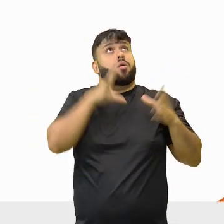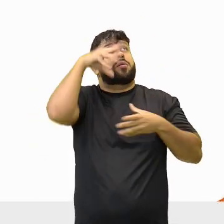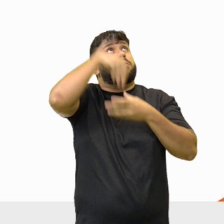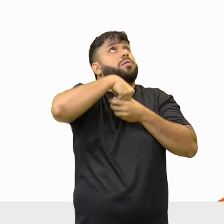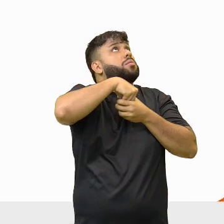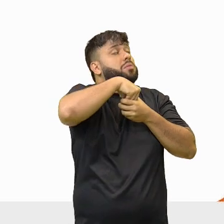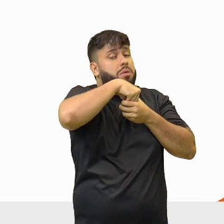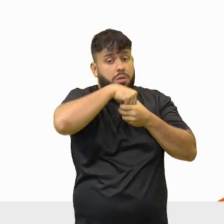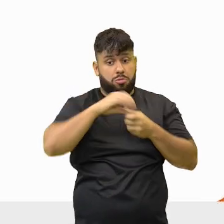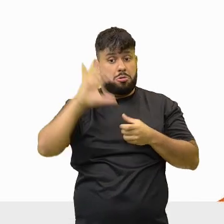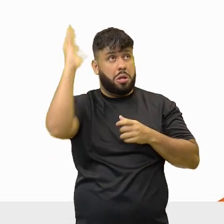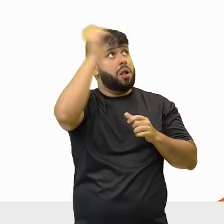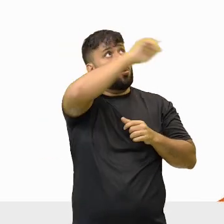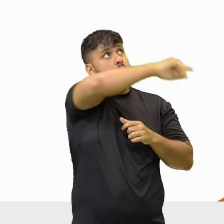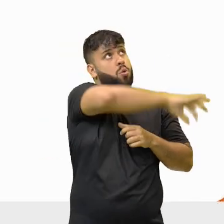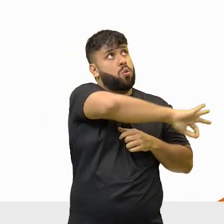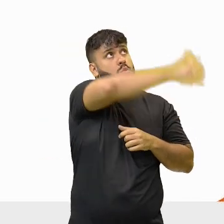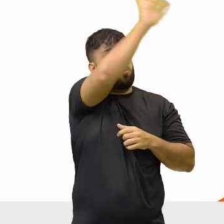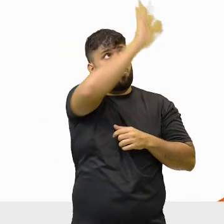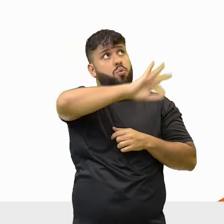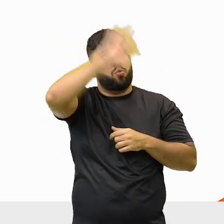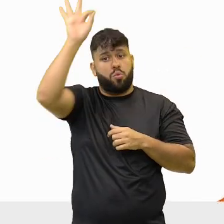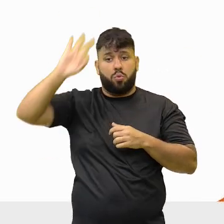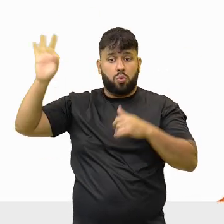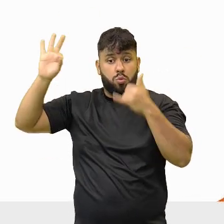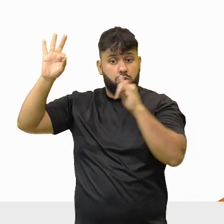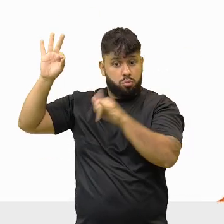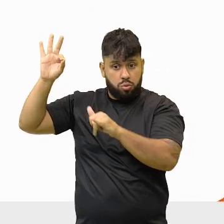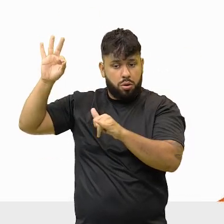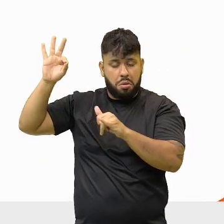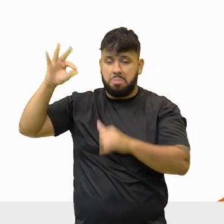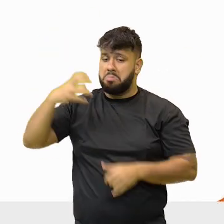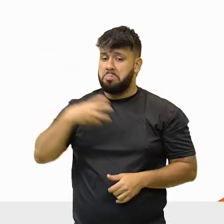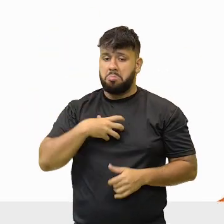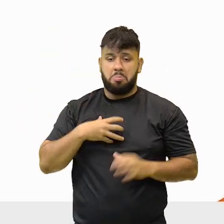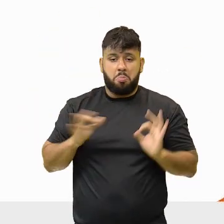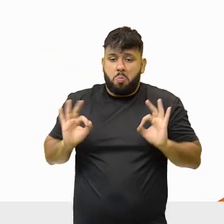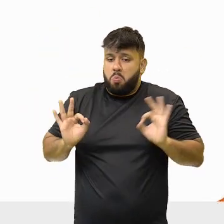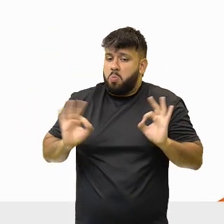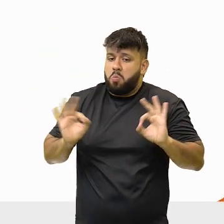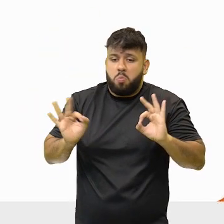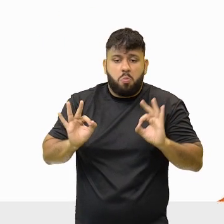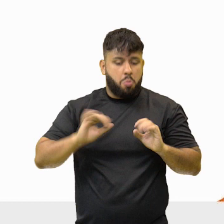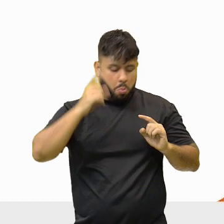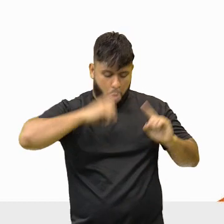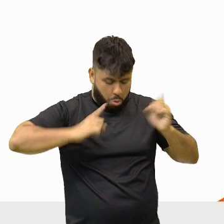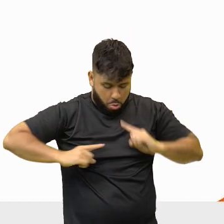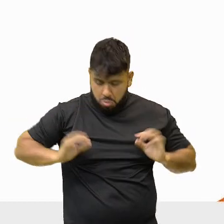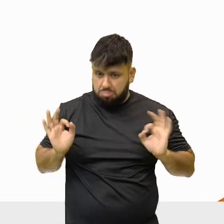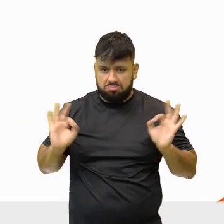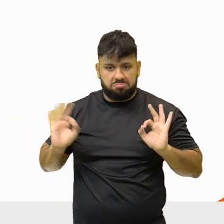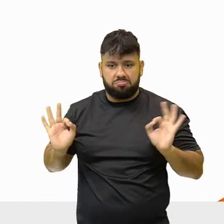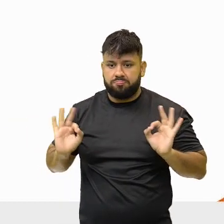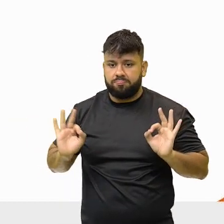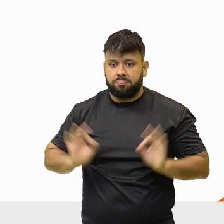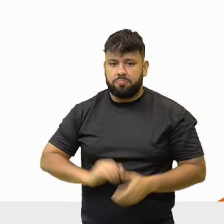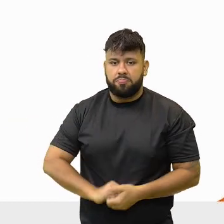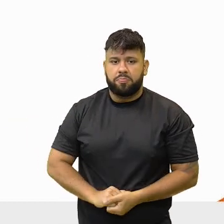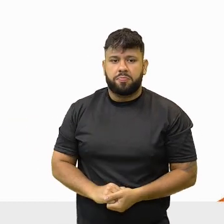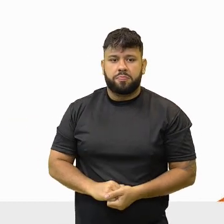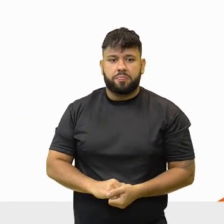gaiola durante a descarga elétrica externa, não sentirão nenhum efeito elétrico nem sofrerão danos. Vamos à